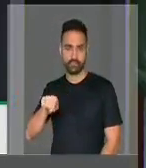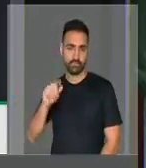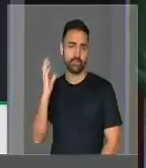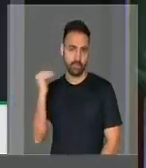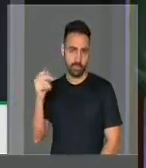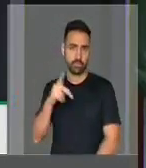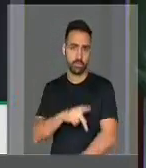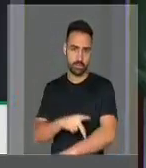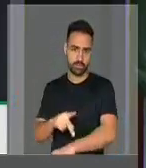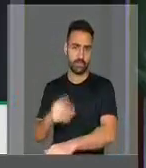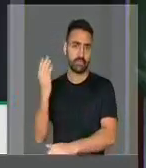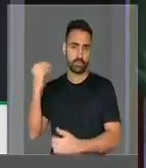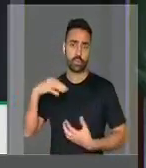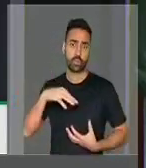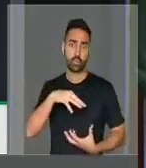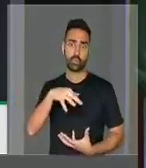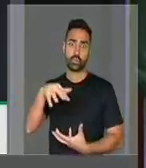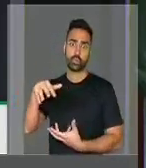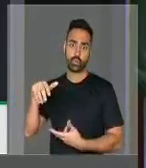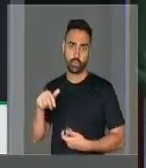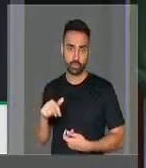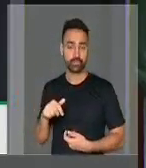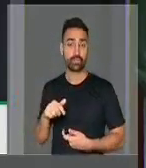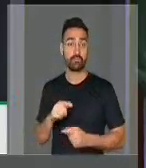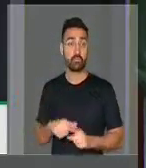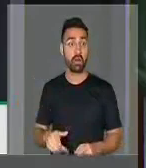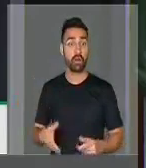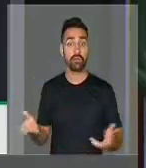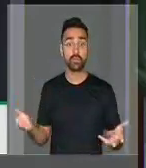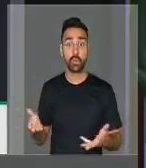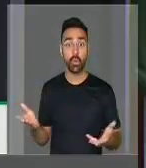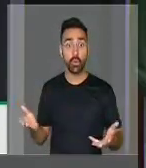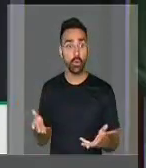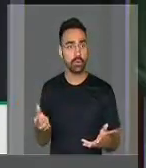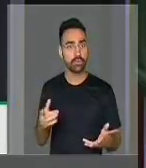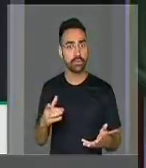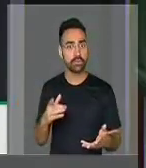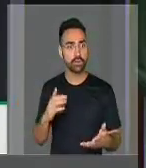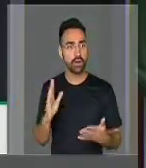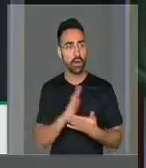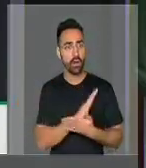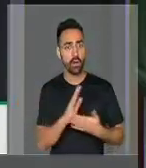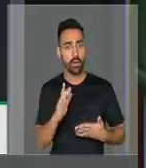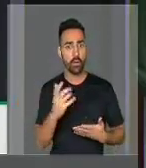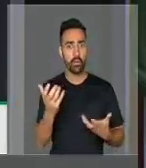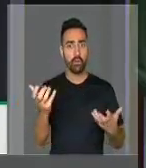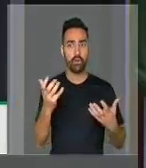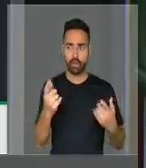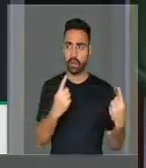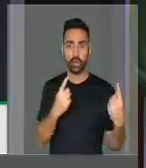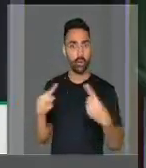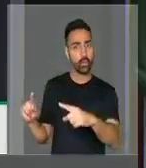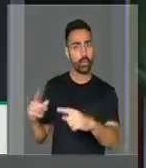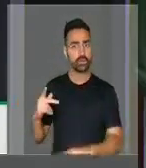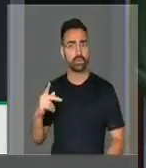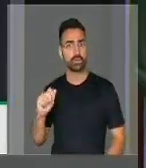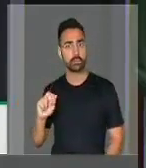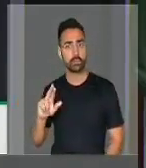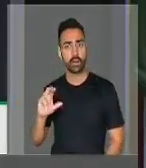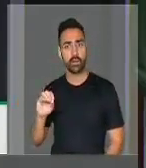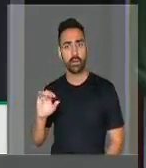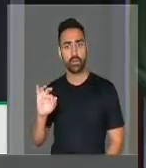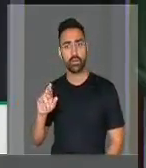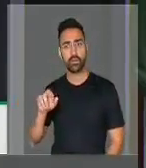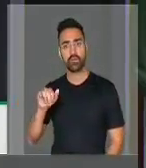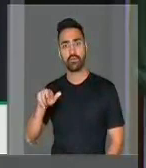reconhecido internacionalmente, que os tempos obscuros de hoje levam alguns setores reacionários da sociedade a querer tirar